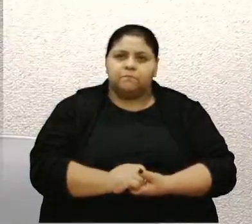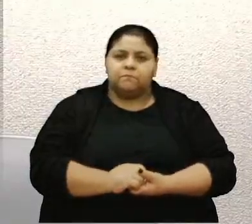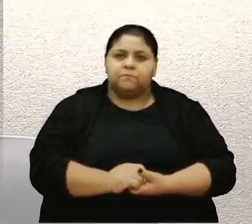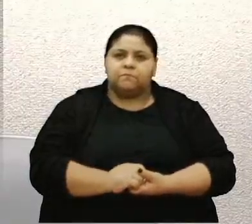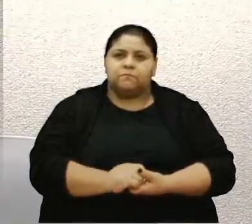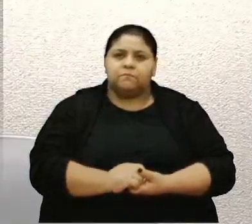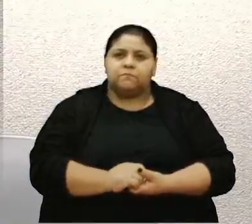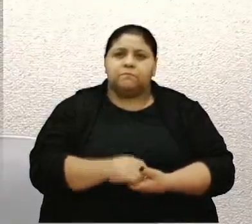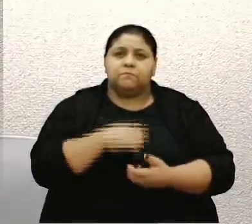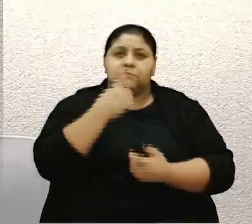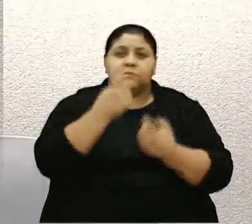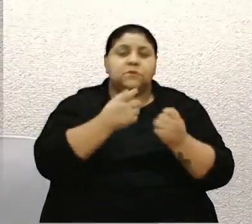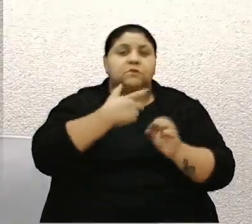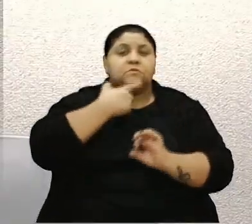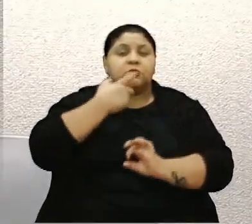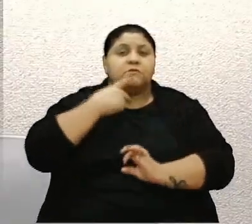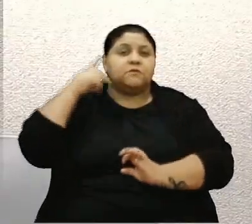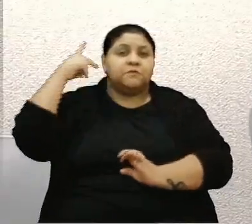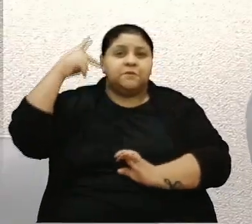da fala do vereador Schalco